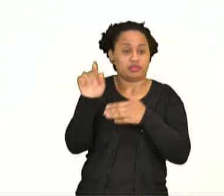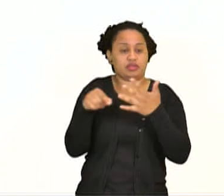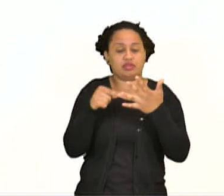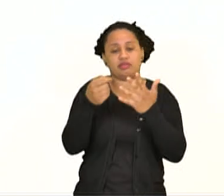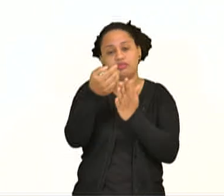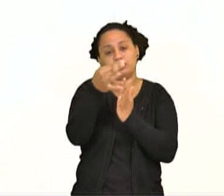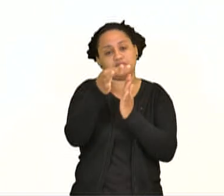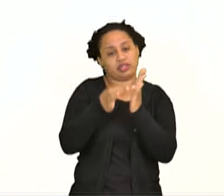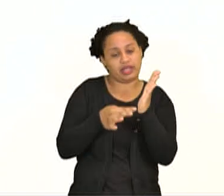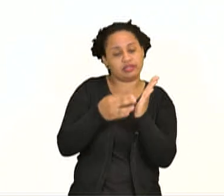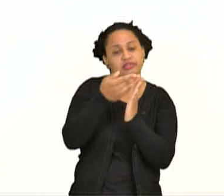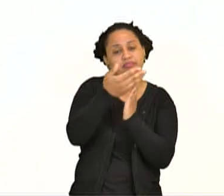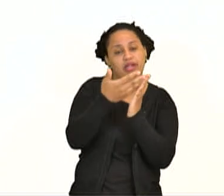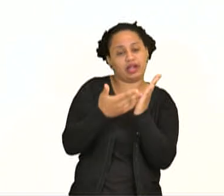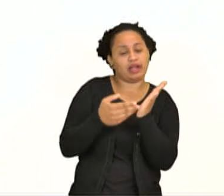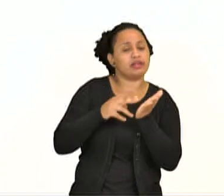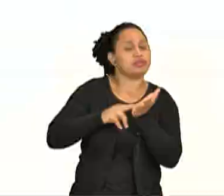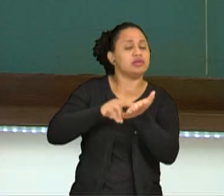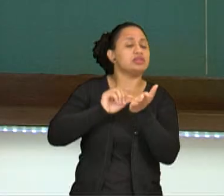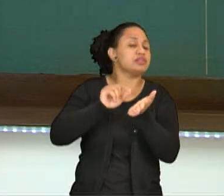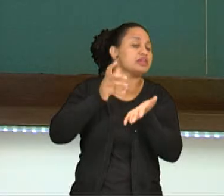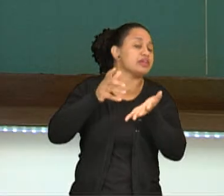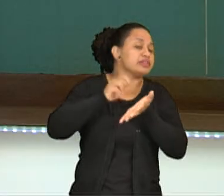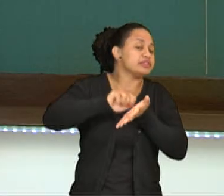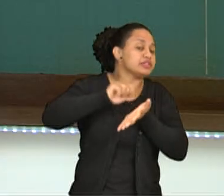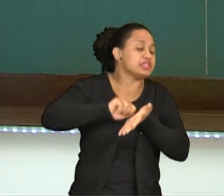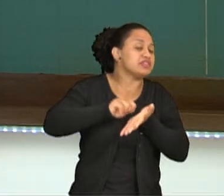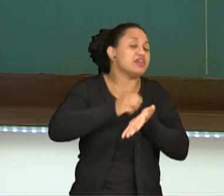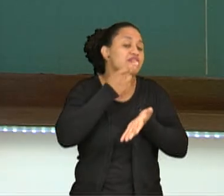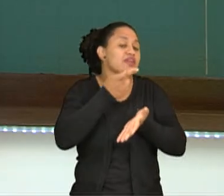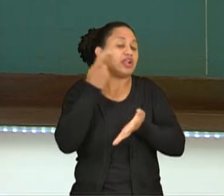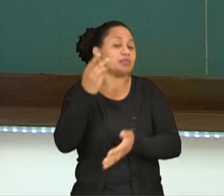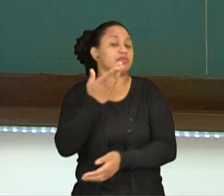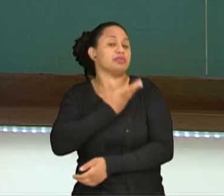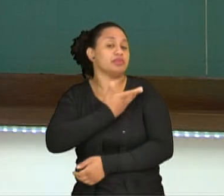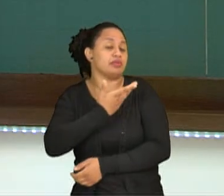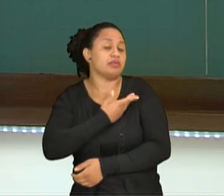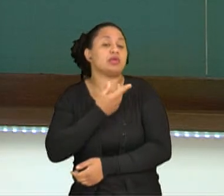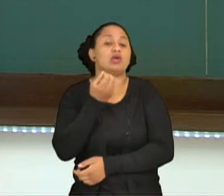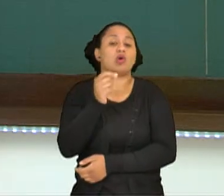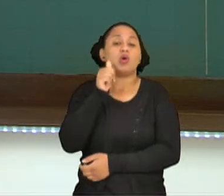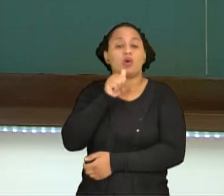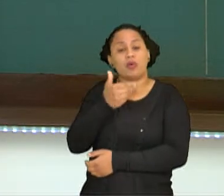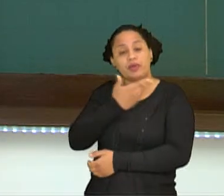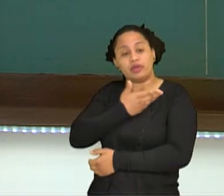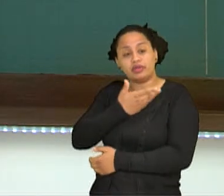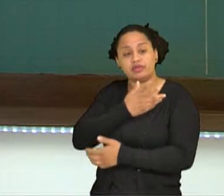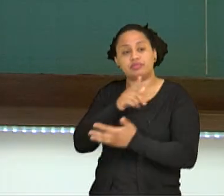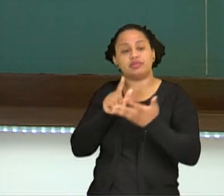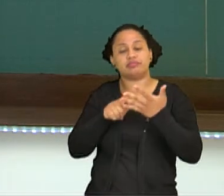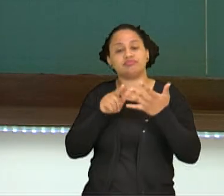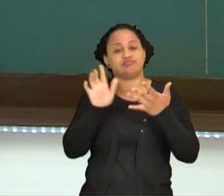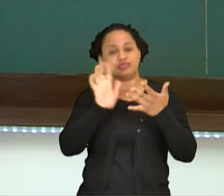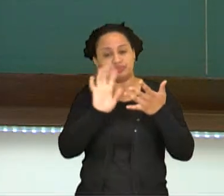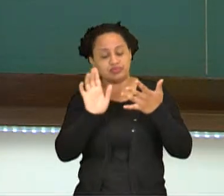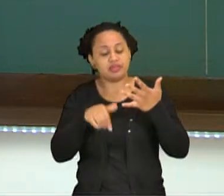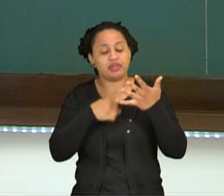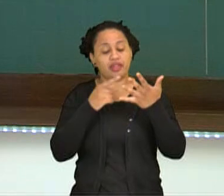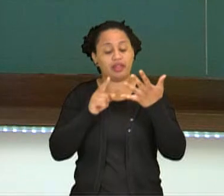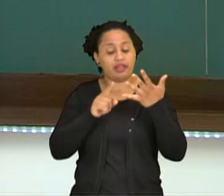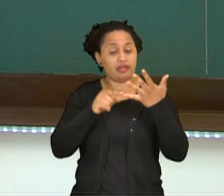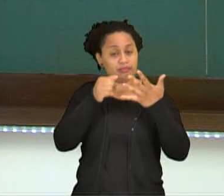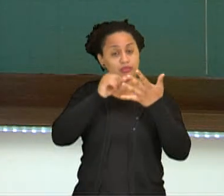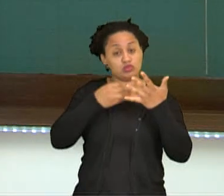texto, que é o conteúdo da carta, o que você quer escrever, o que você quer contar para o seu amigo ou para a sua amiga. A despedida e a